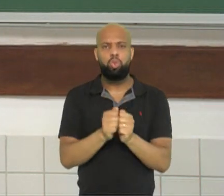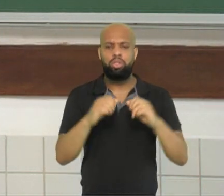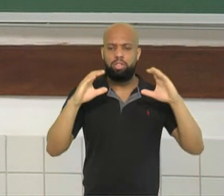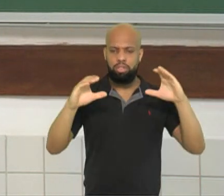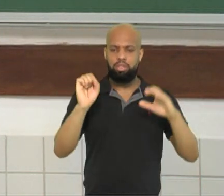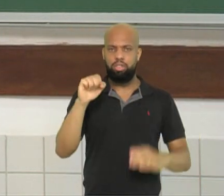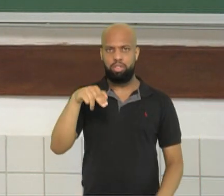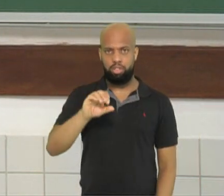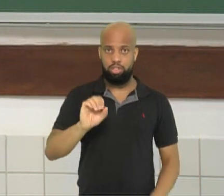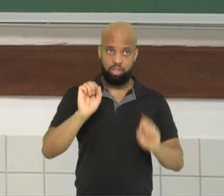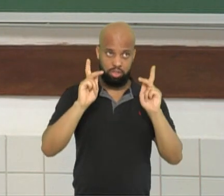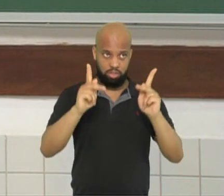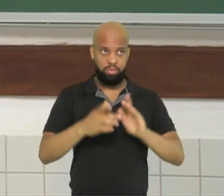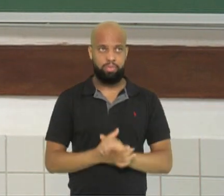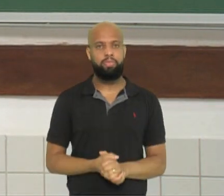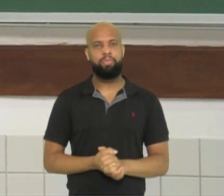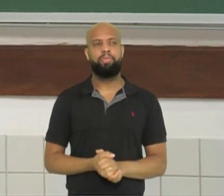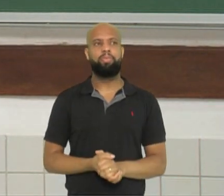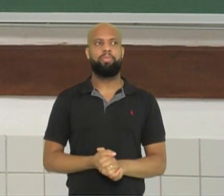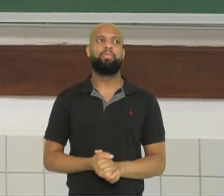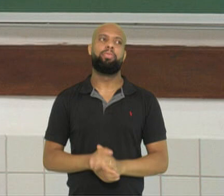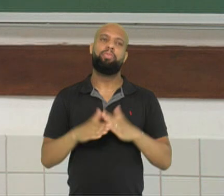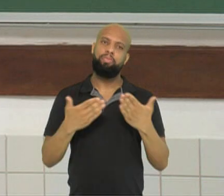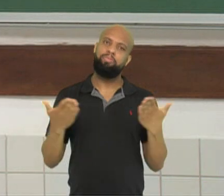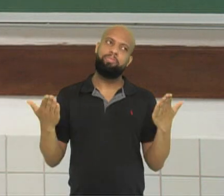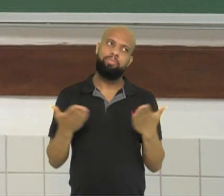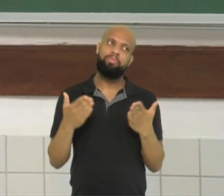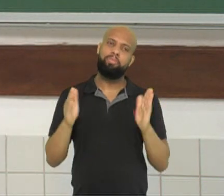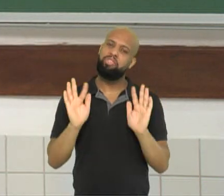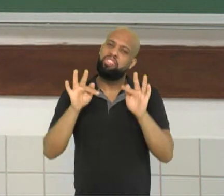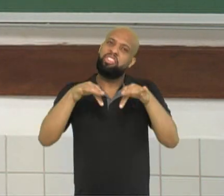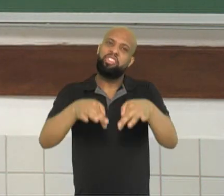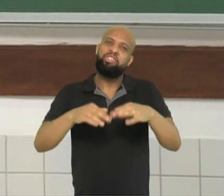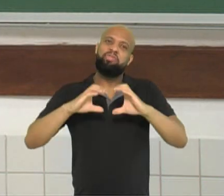seno. Beleza? Bom, gente, tá lá, ó,